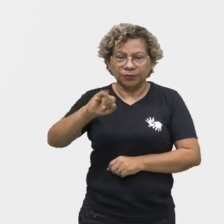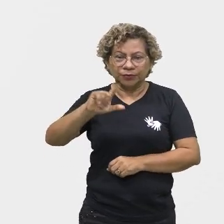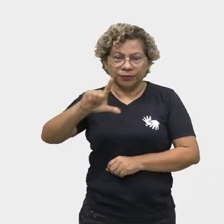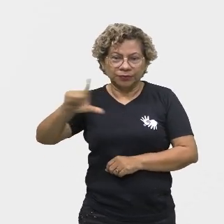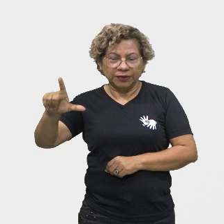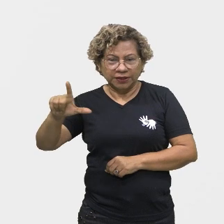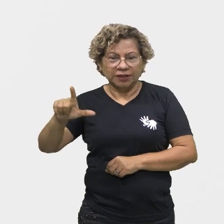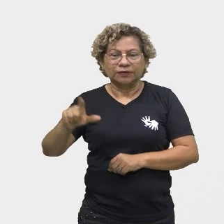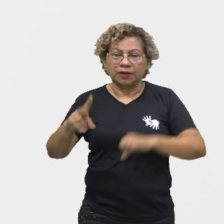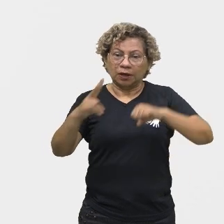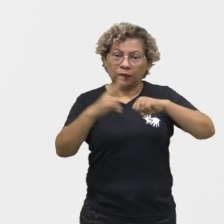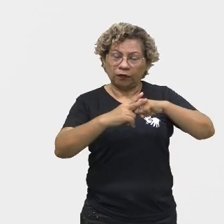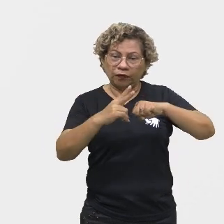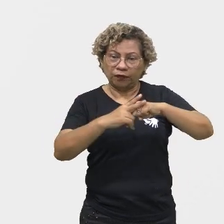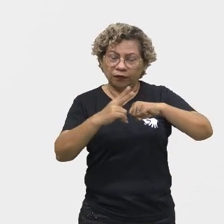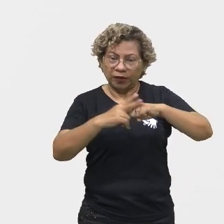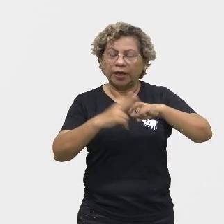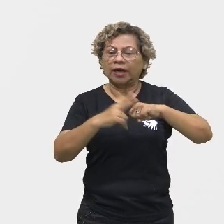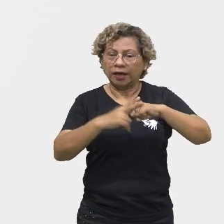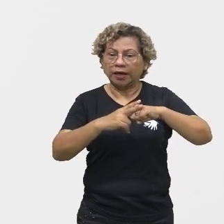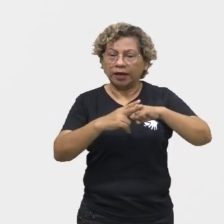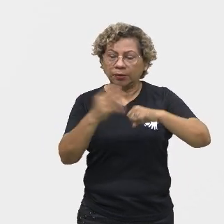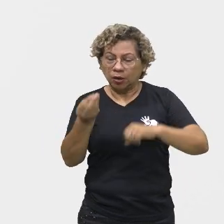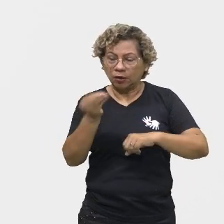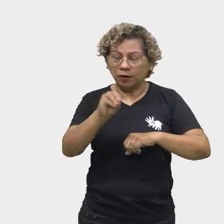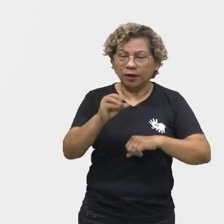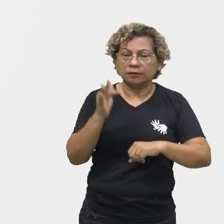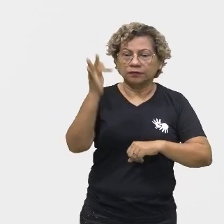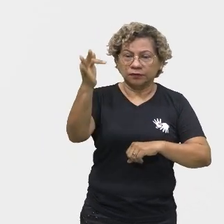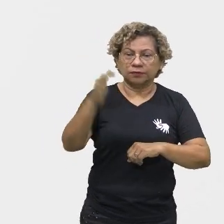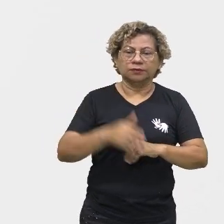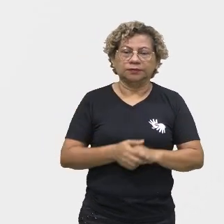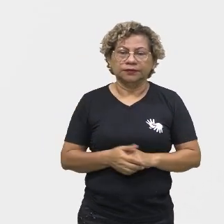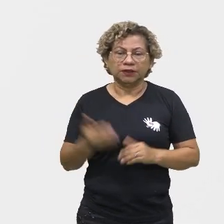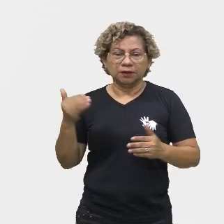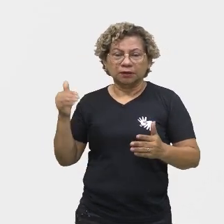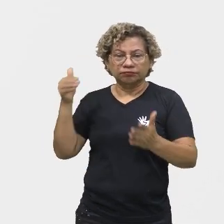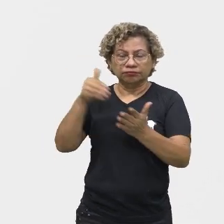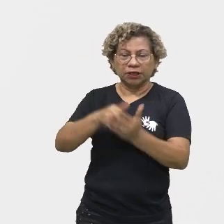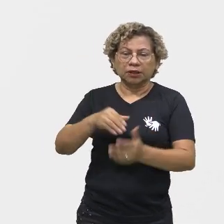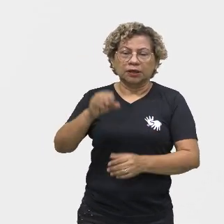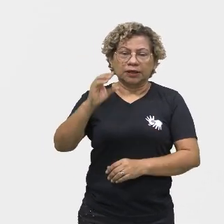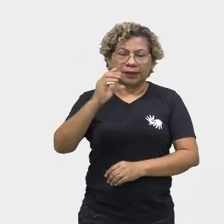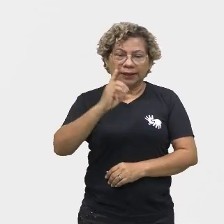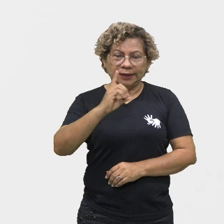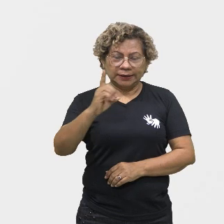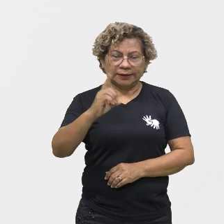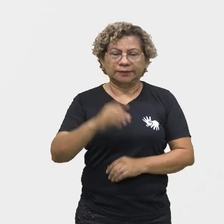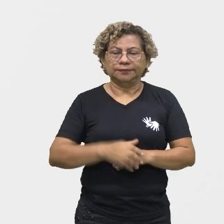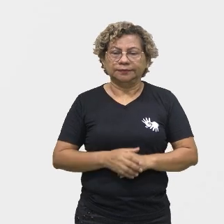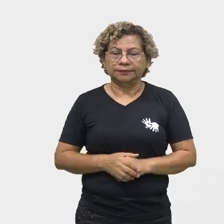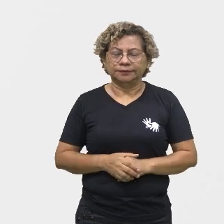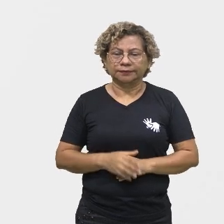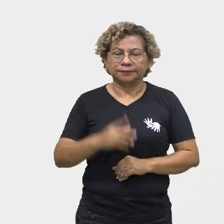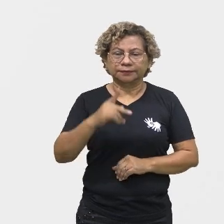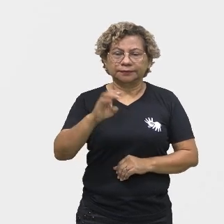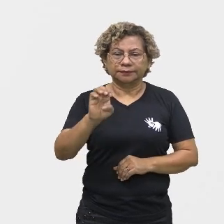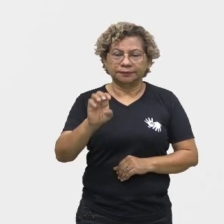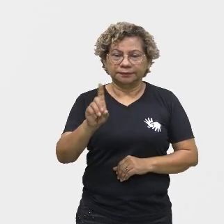é o verbo formador de futuro. E por último, a letra D, né? Pedro is